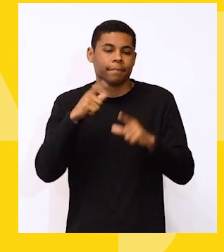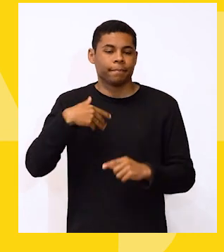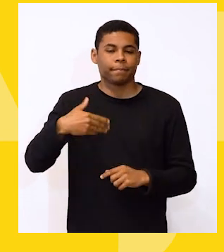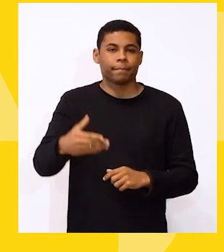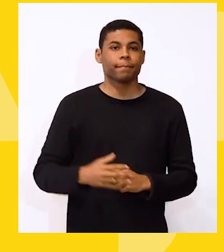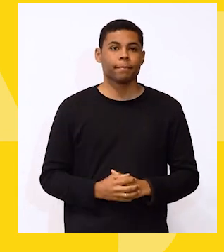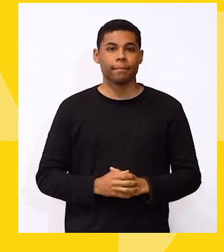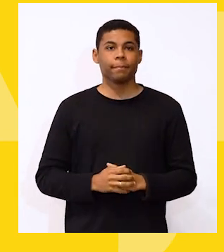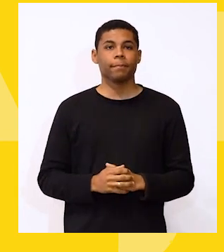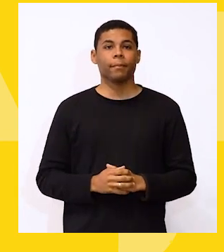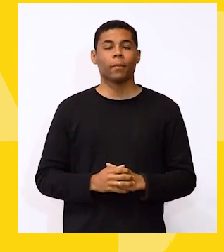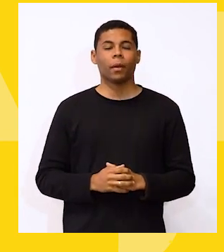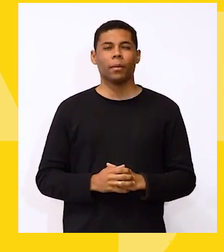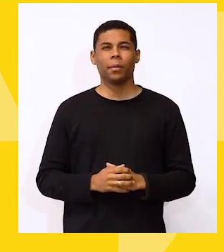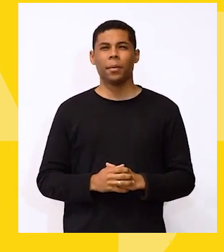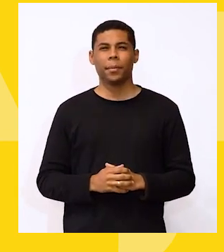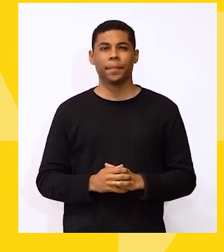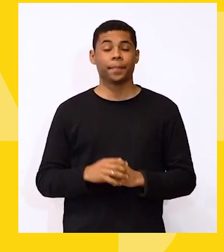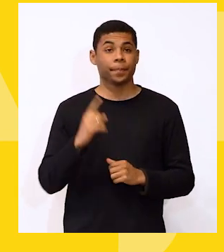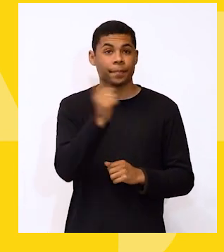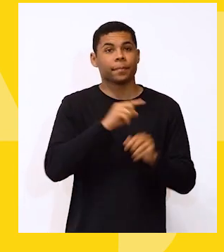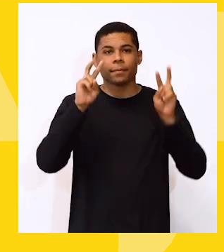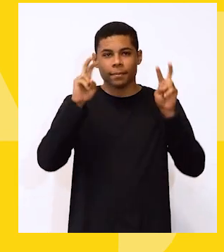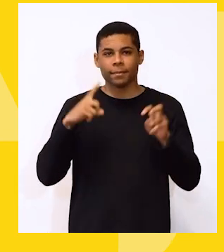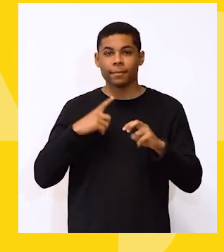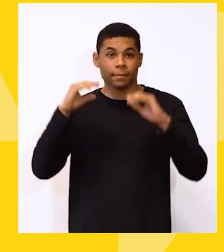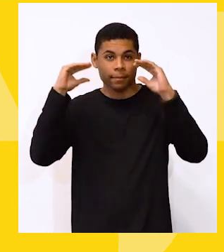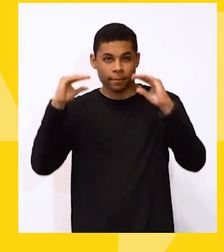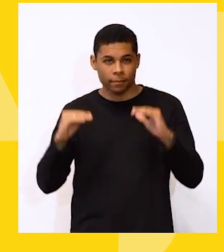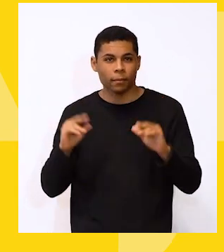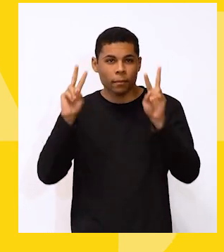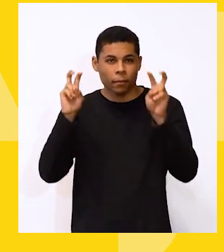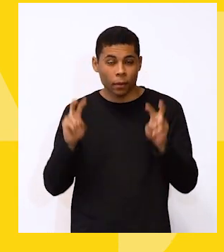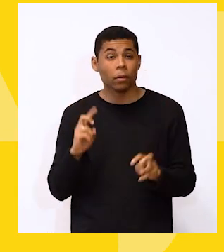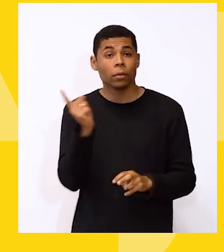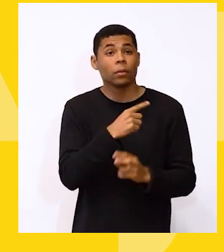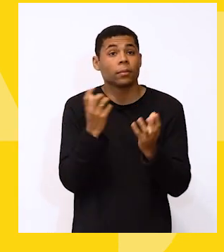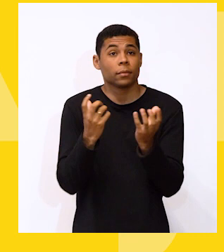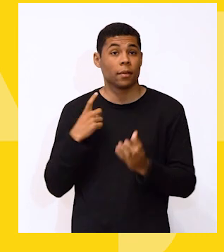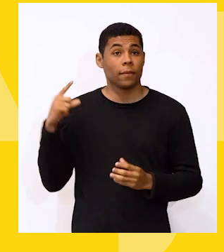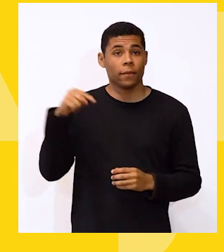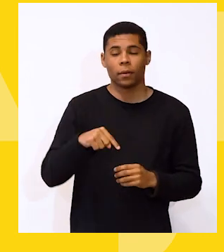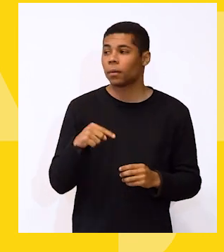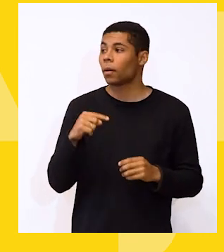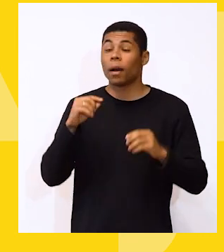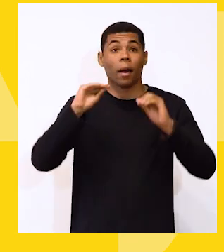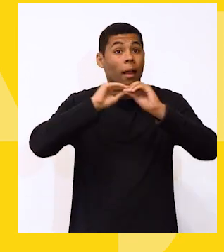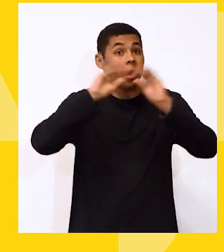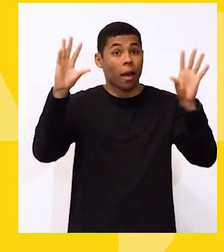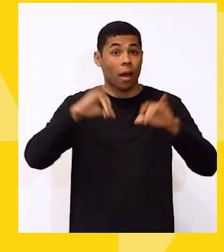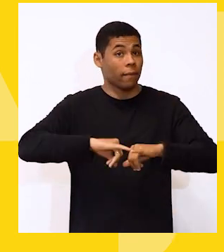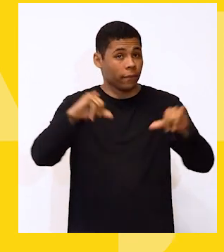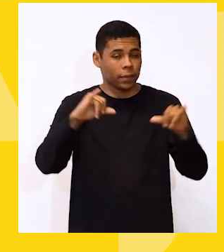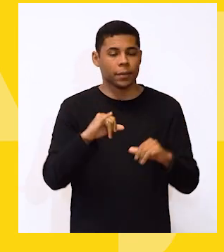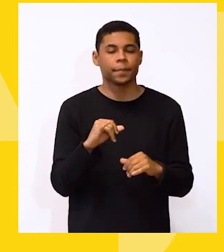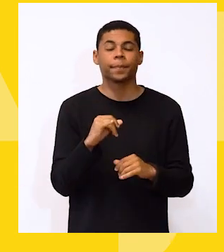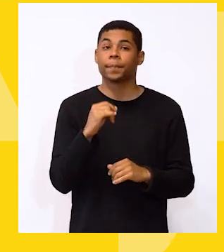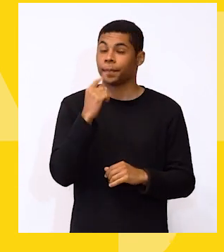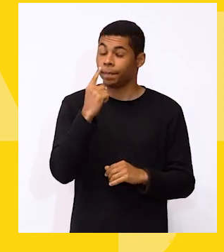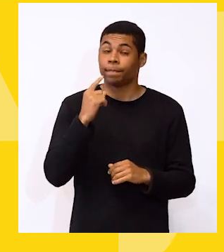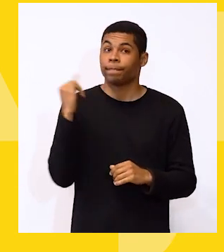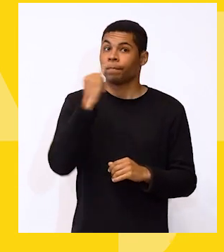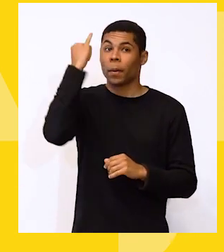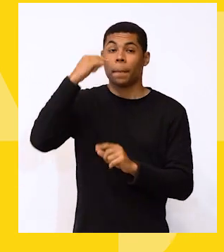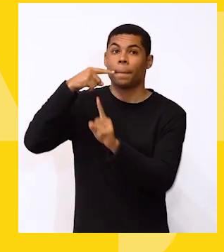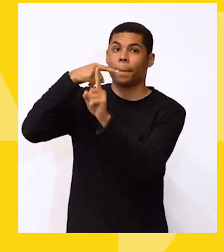que tem acontecido já até esse presente momento em relação aos eixos eu gostaria nós gostaríamos de deixar isso aqui bem claro um aspecto é bastante